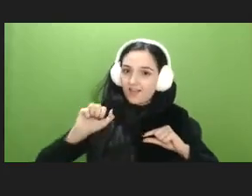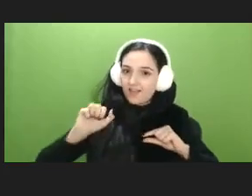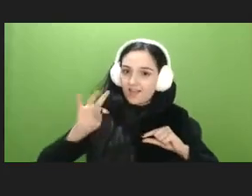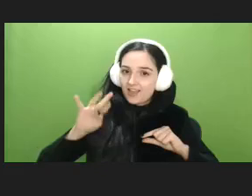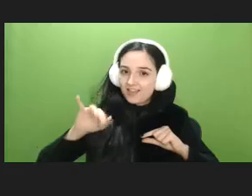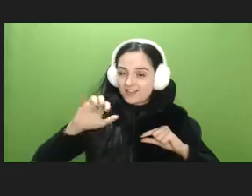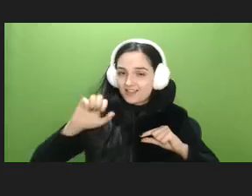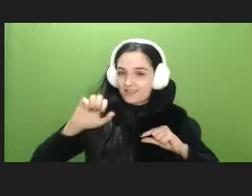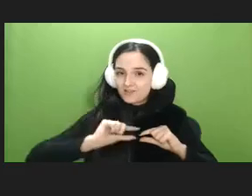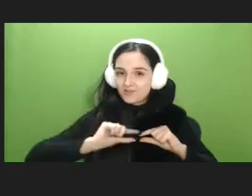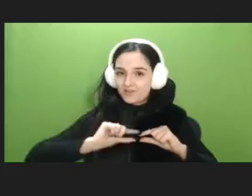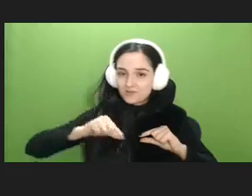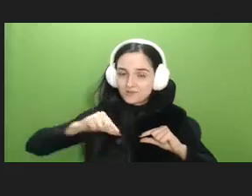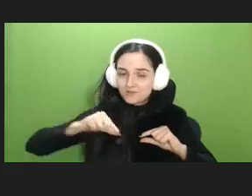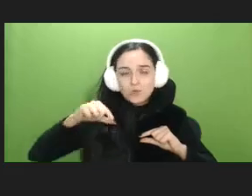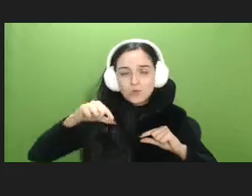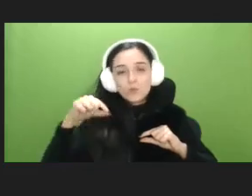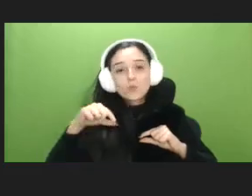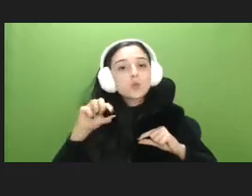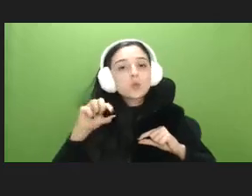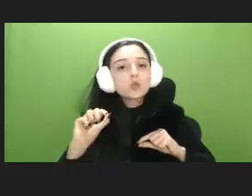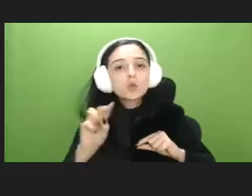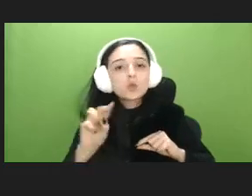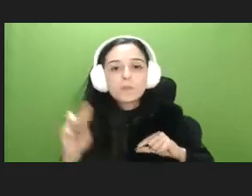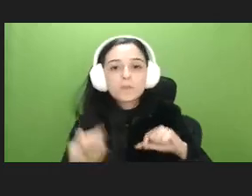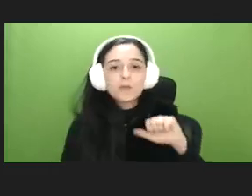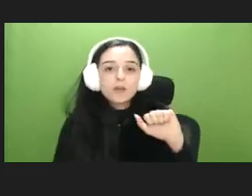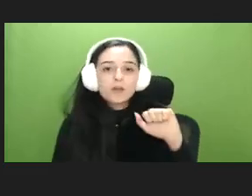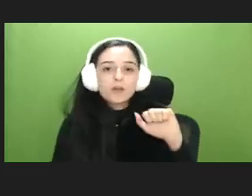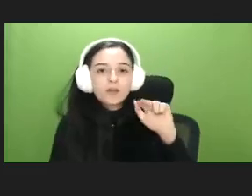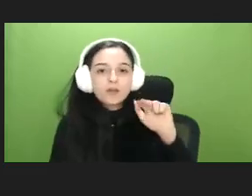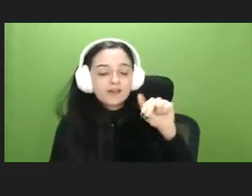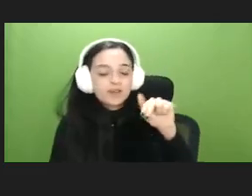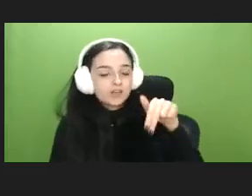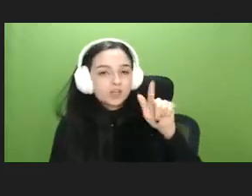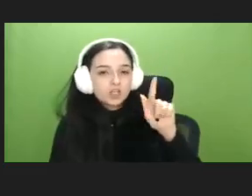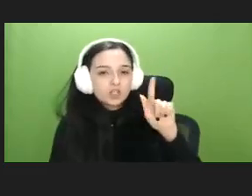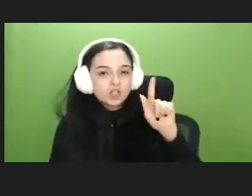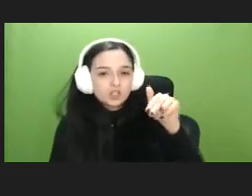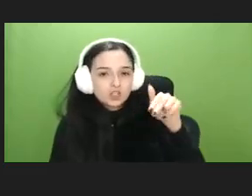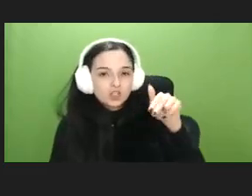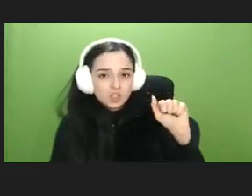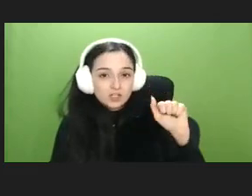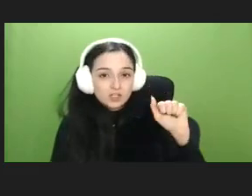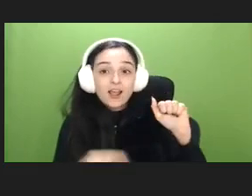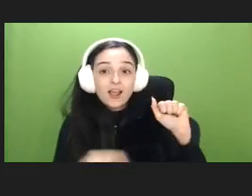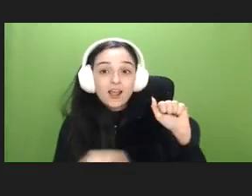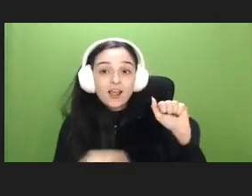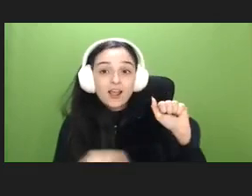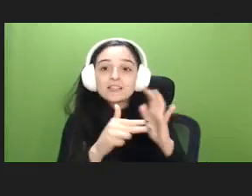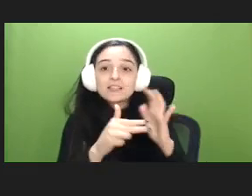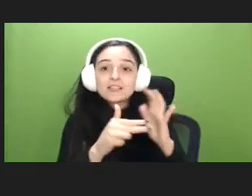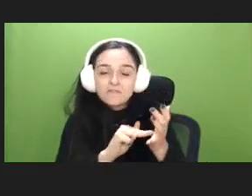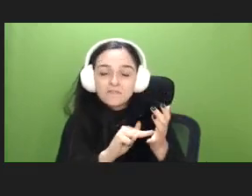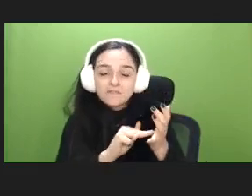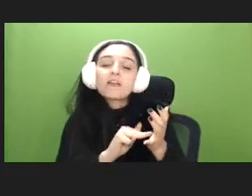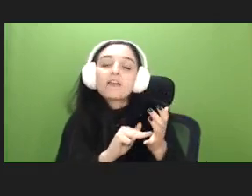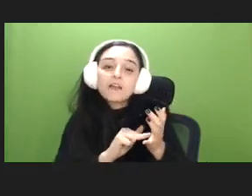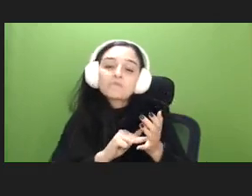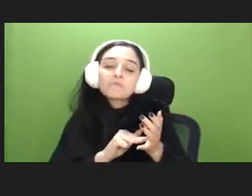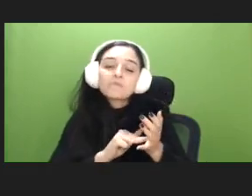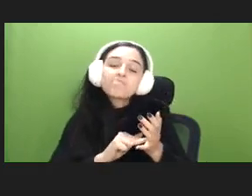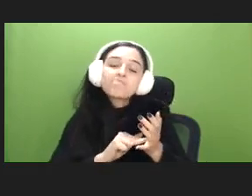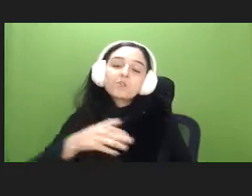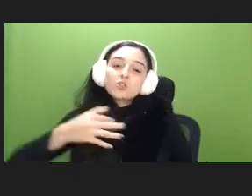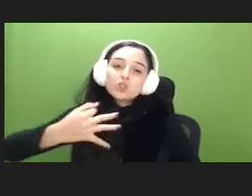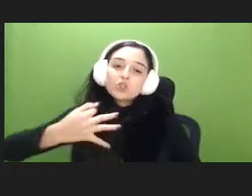de angina. Angina é uma dor no peito, uma queimação no peito